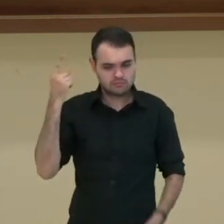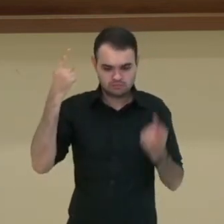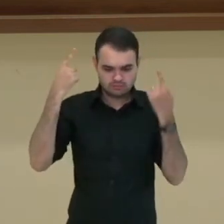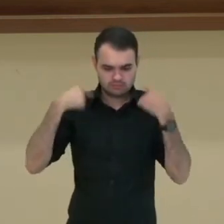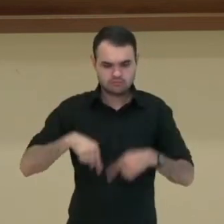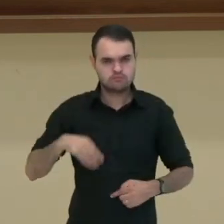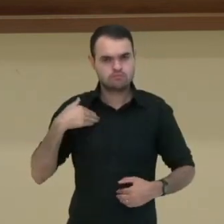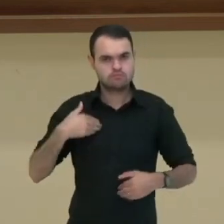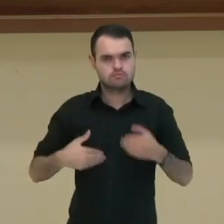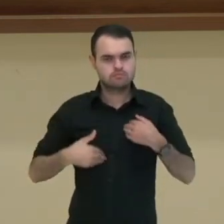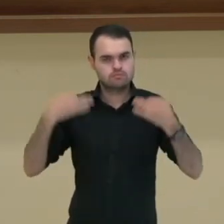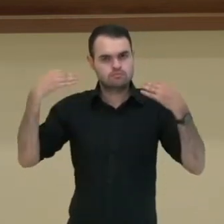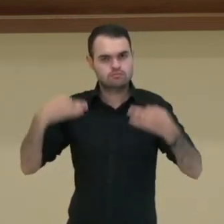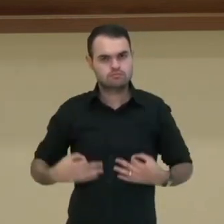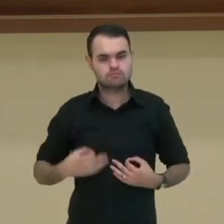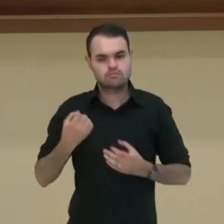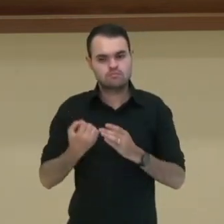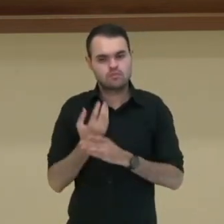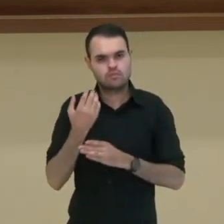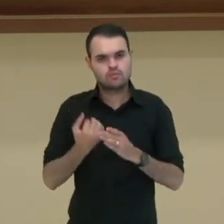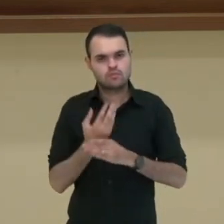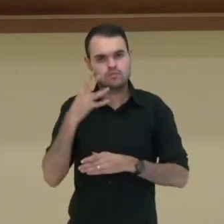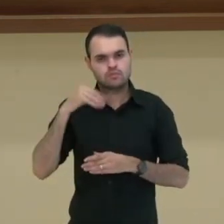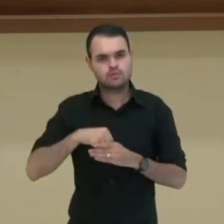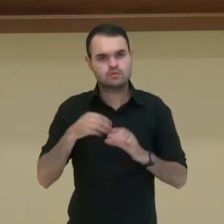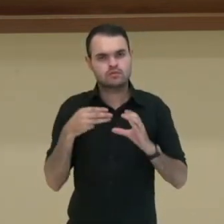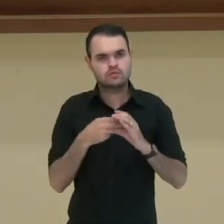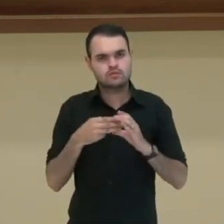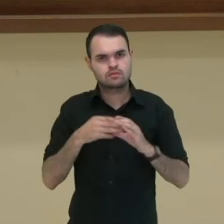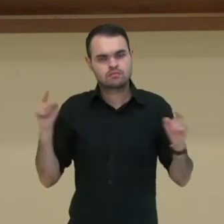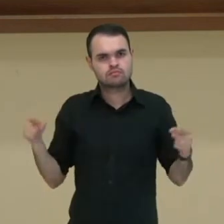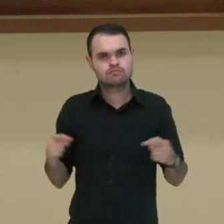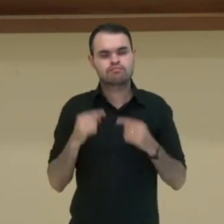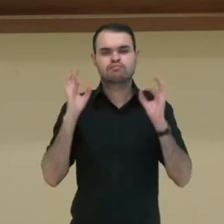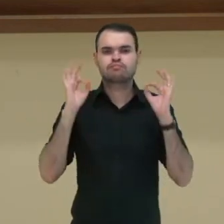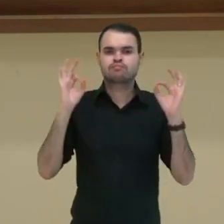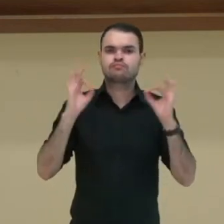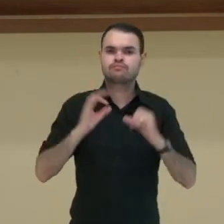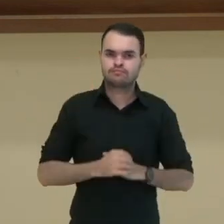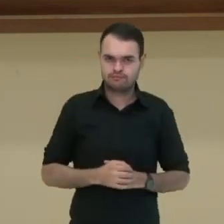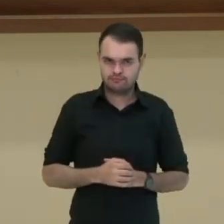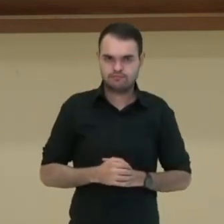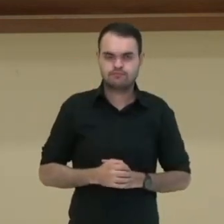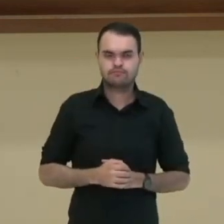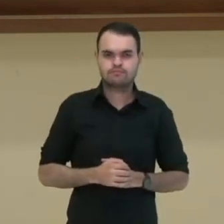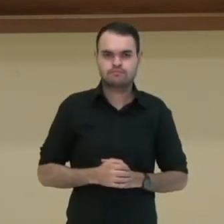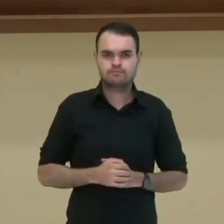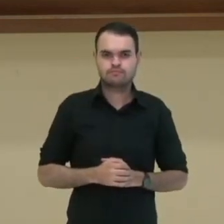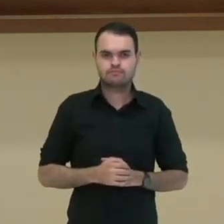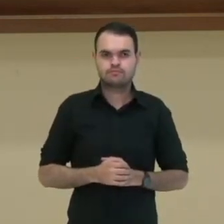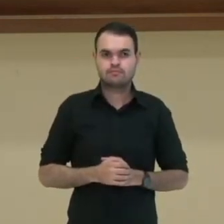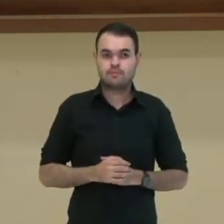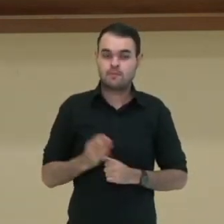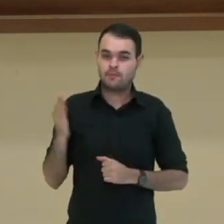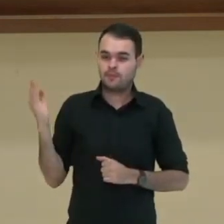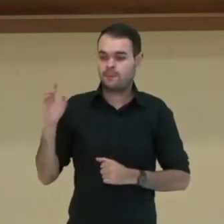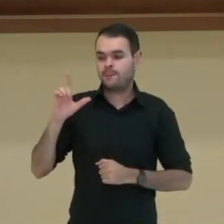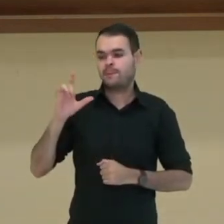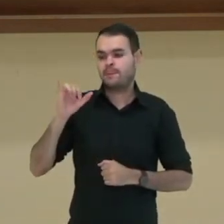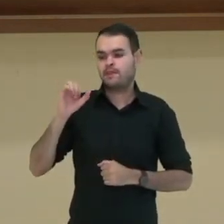efeito, né, a ser produzido na célula seja assim com muito sucesso, ok? Então, os